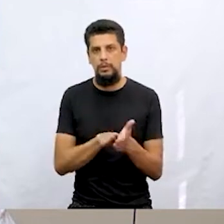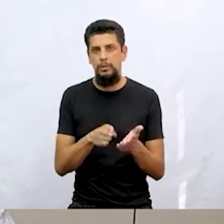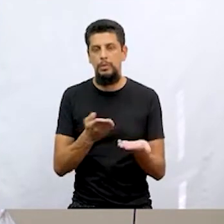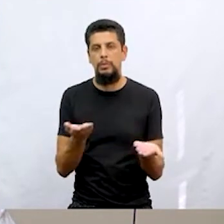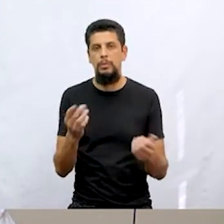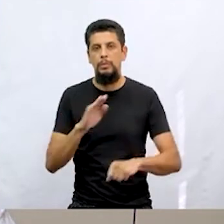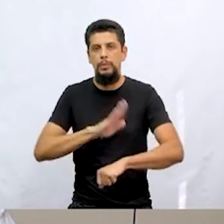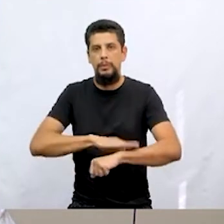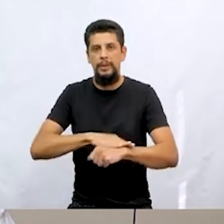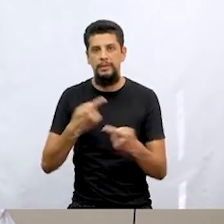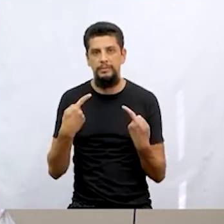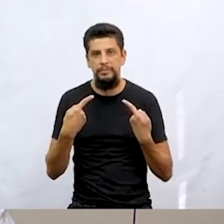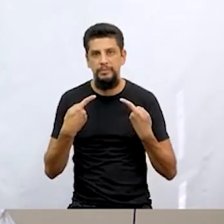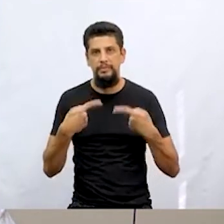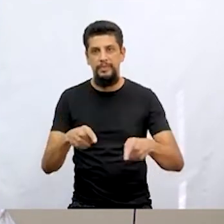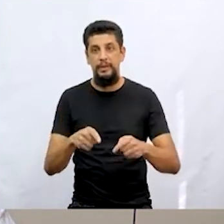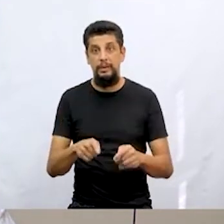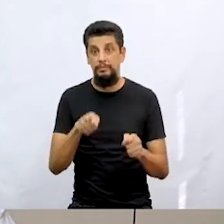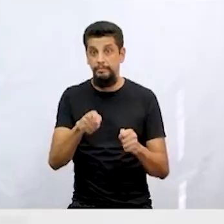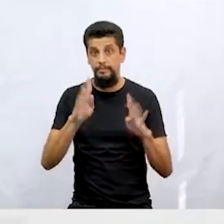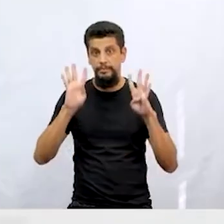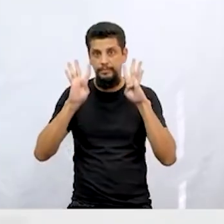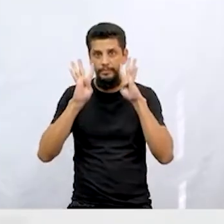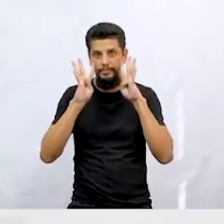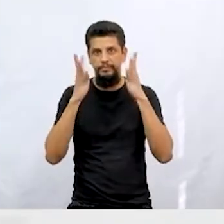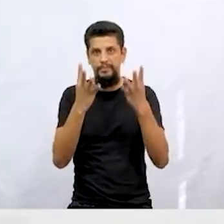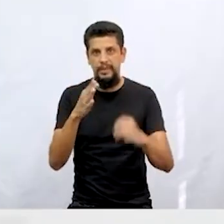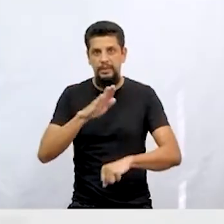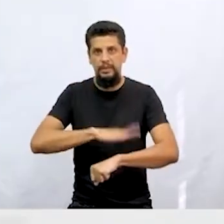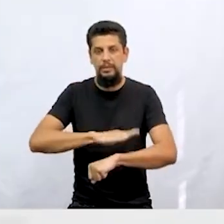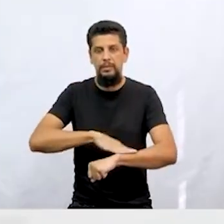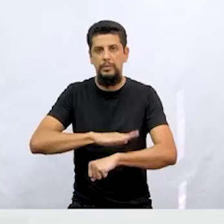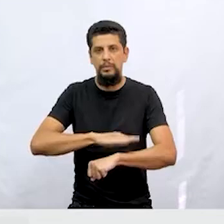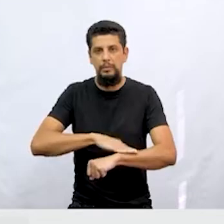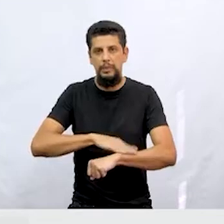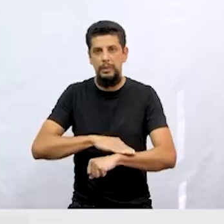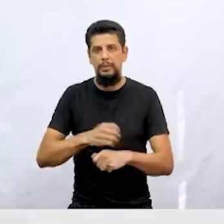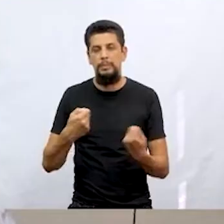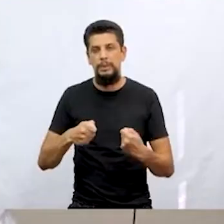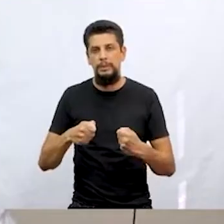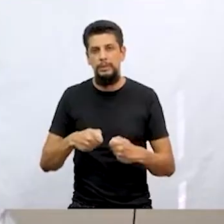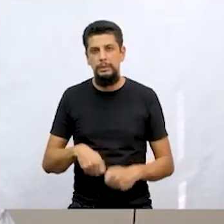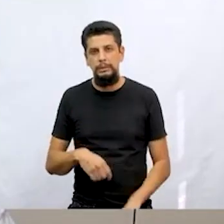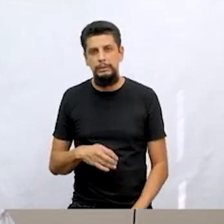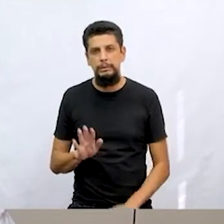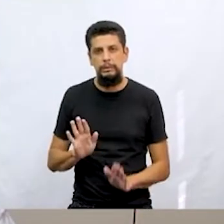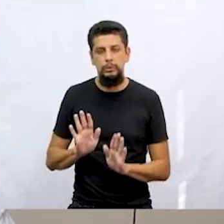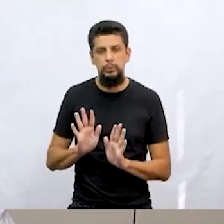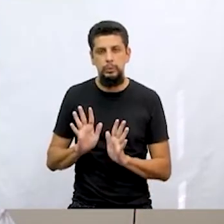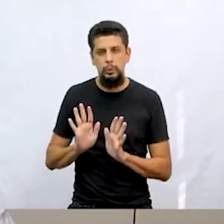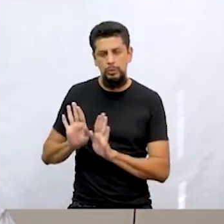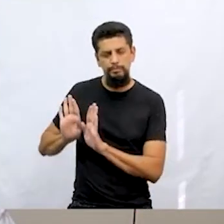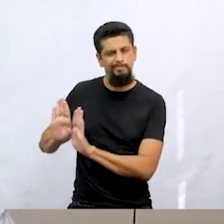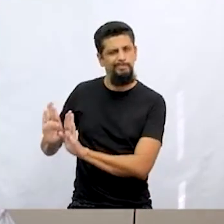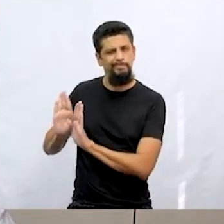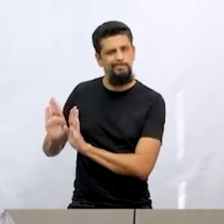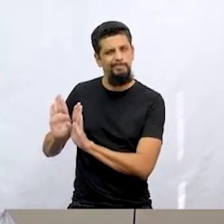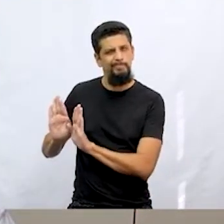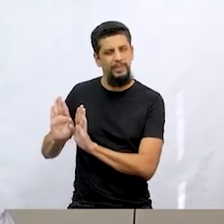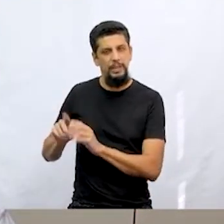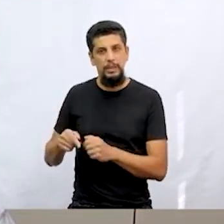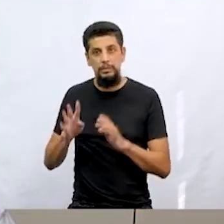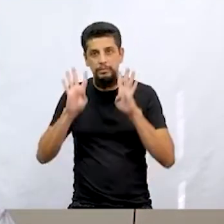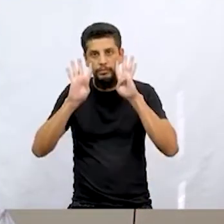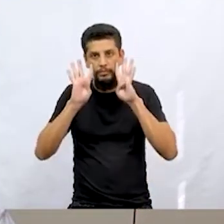momento dos nossos desafios. Tem que prestar muita atenção. Esse momento é o momento em que a gente precisa deixar tudo de